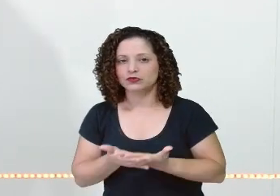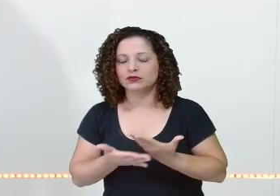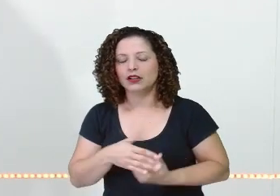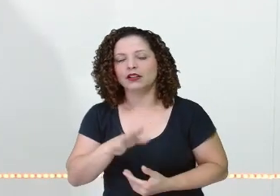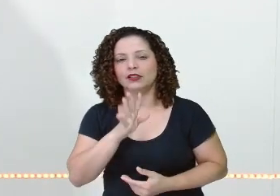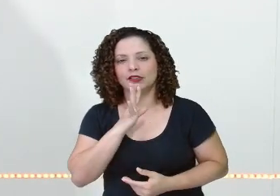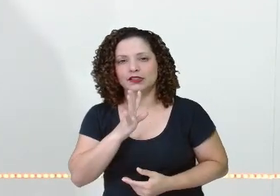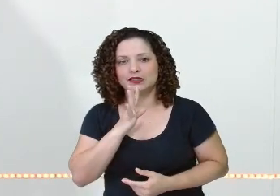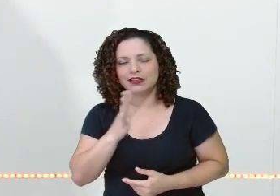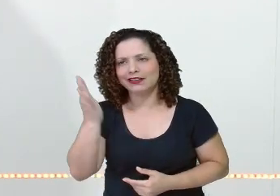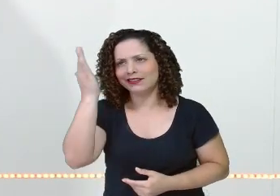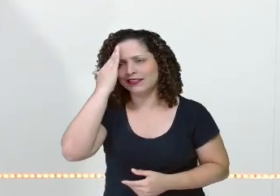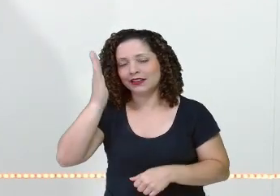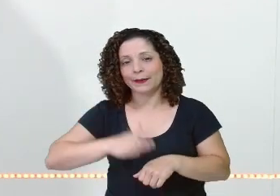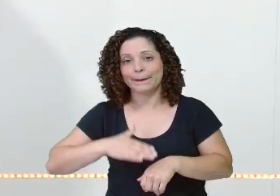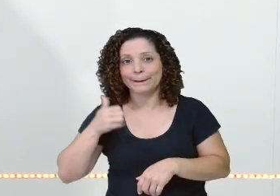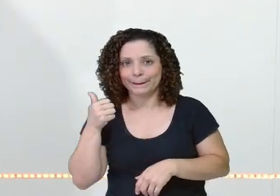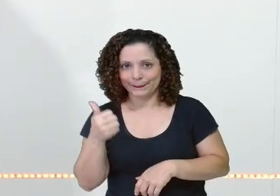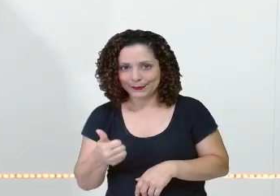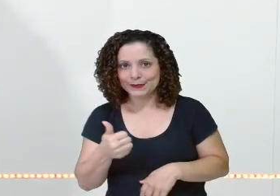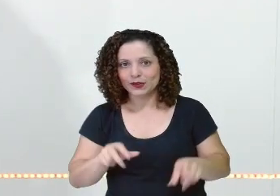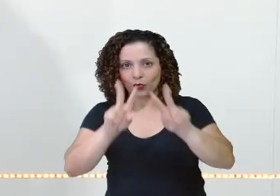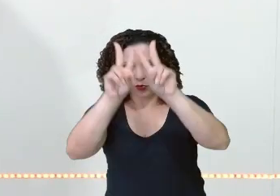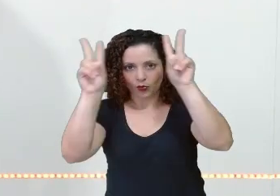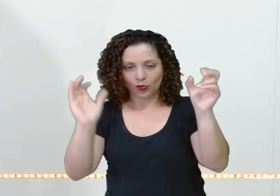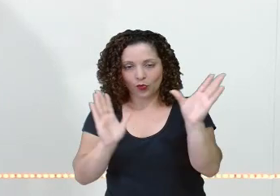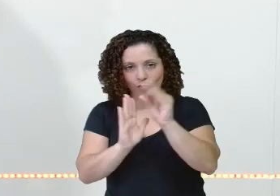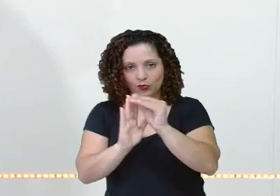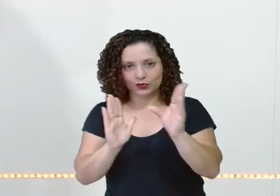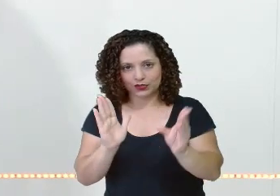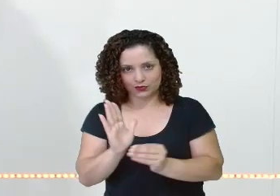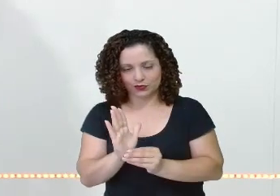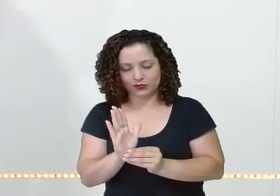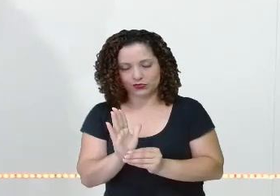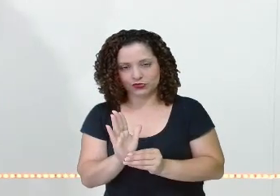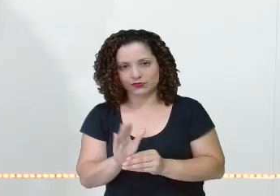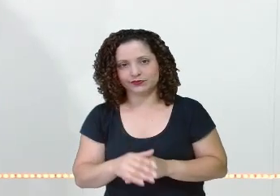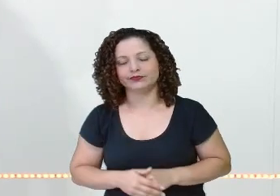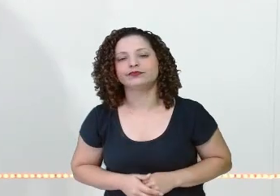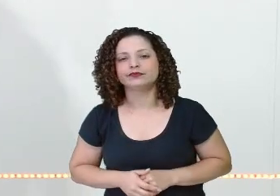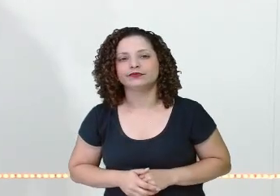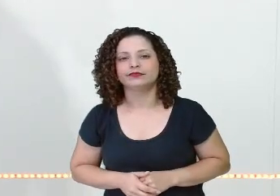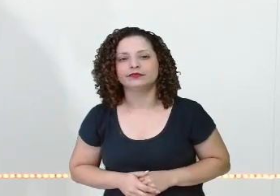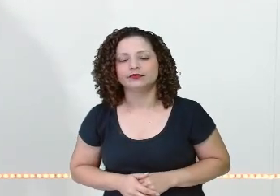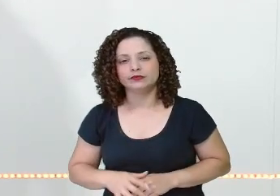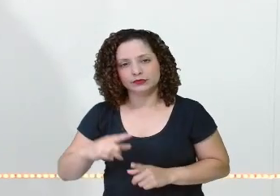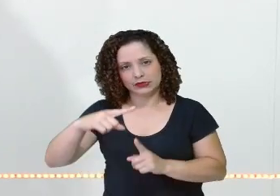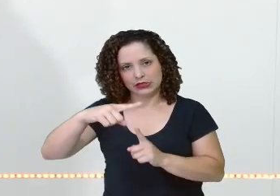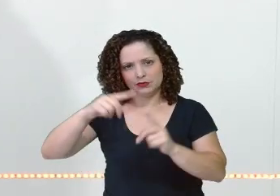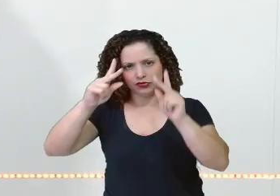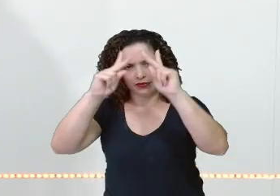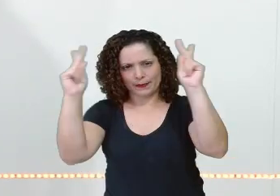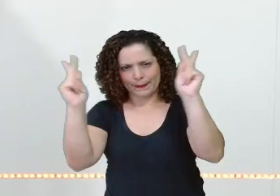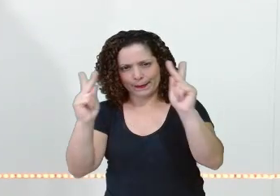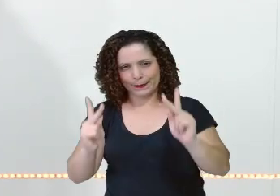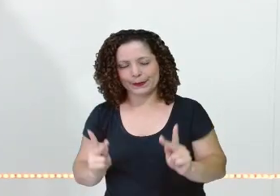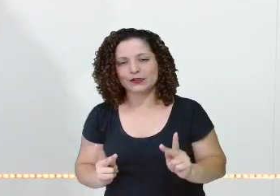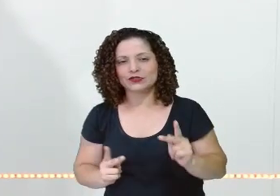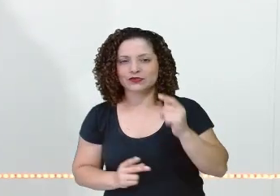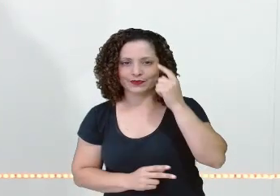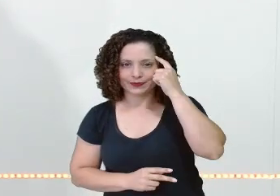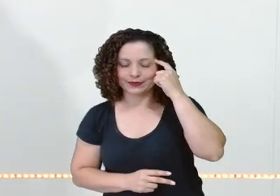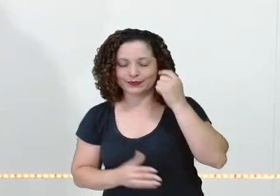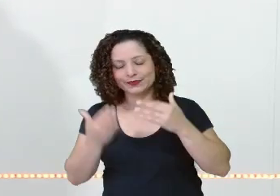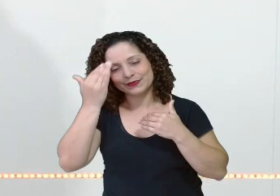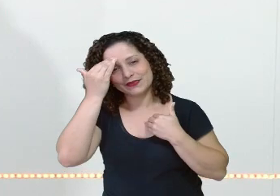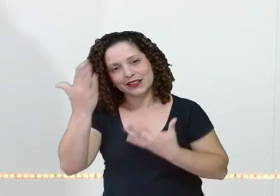a gente vai começar a entender um pouco sobre esse assunto, escalas e gráficos também nos mapas, ok? Então,